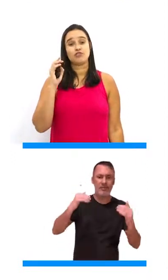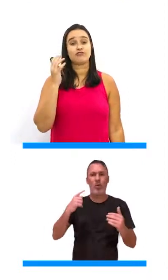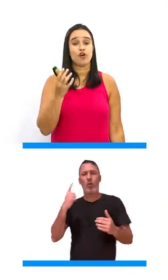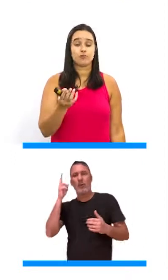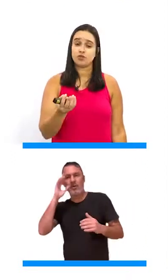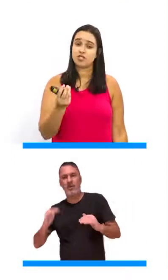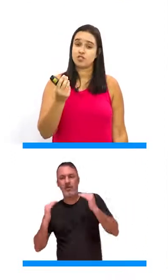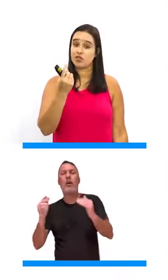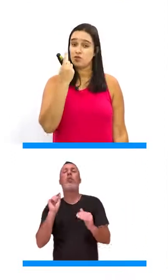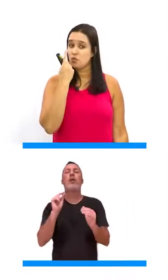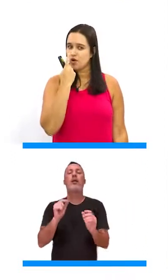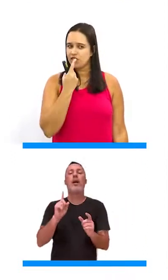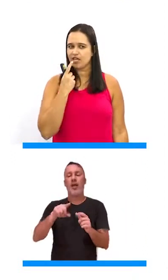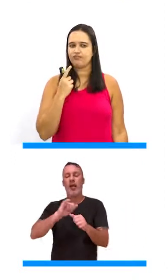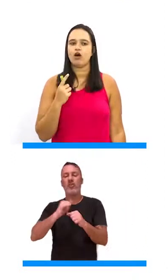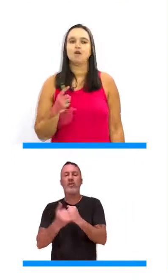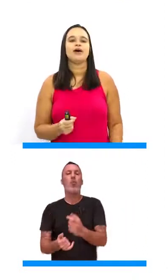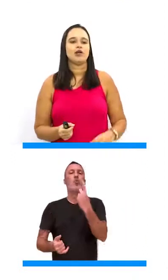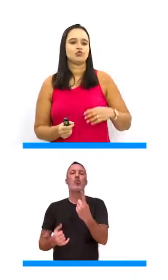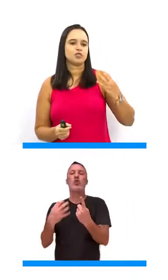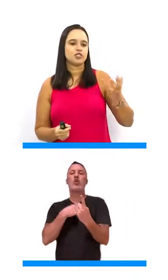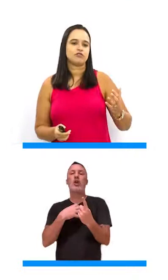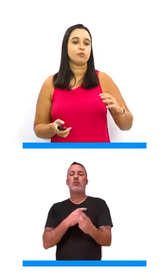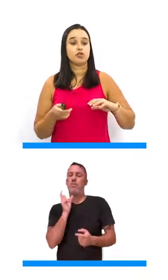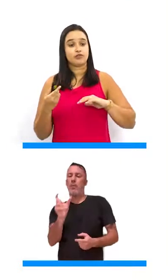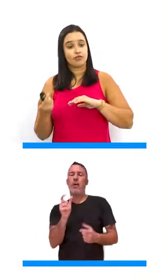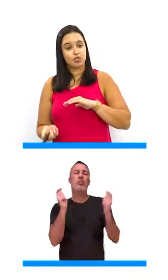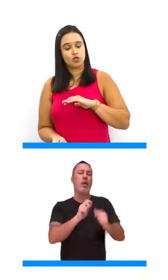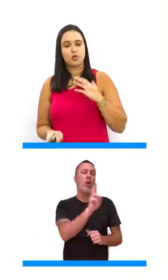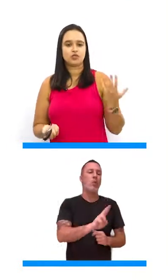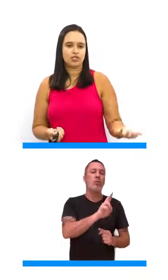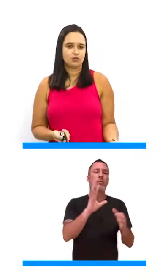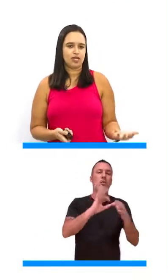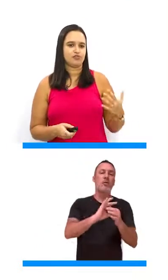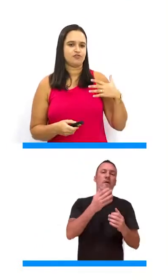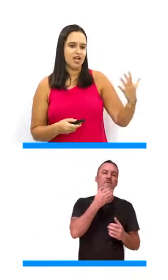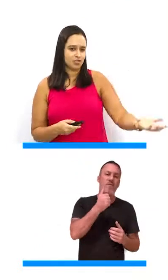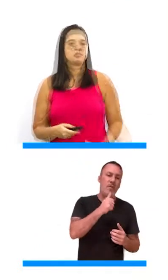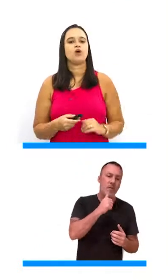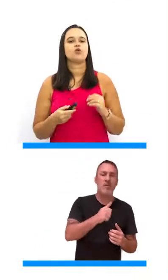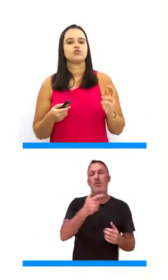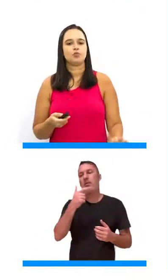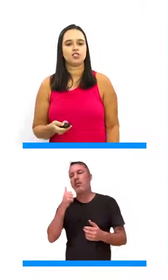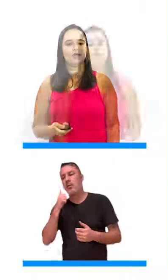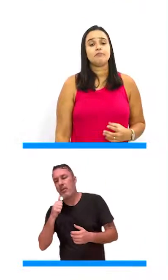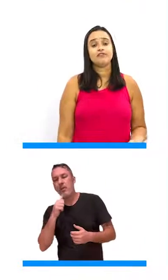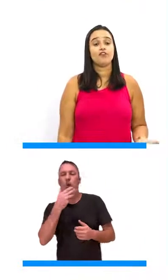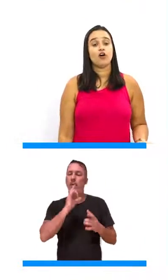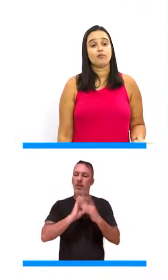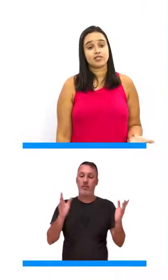adjetivos uniformes, ou seja, eu tenho uma única forma para o substantivo, que pode ser feminino ou masculino. No caso, fácil ou